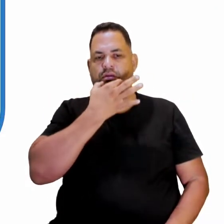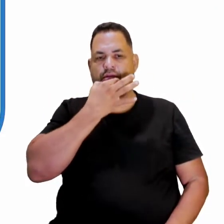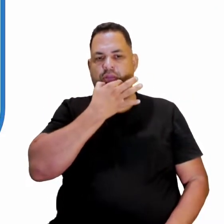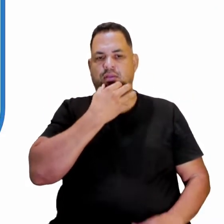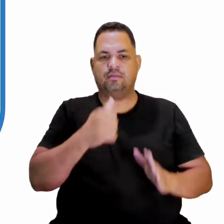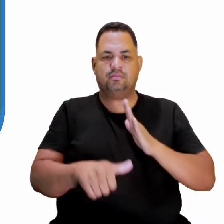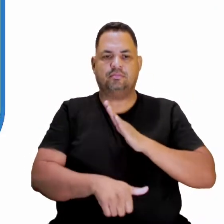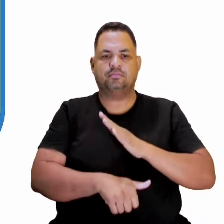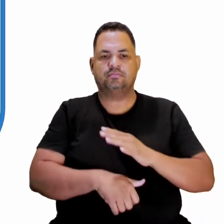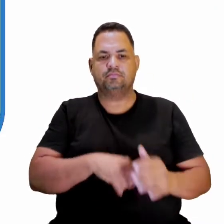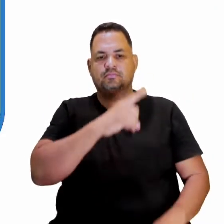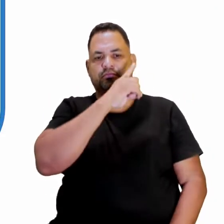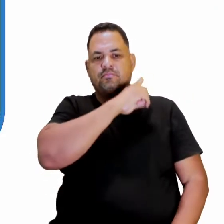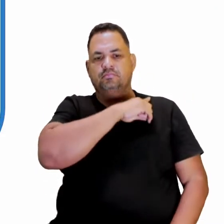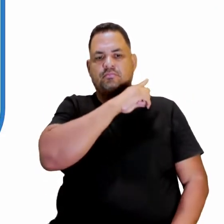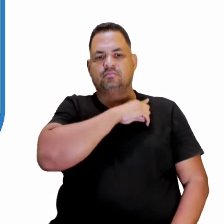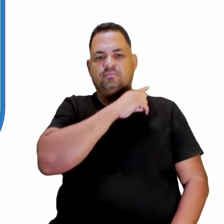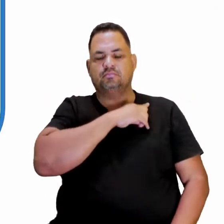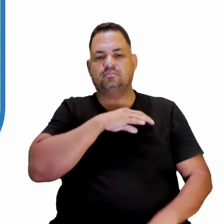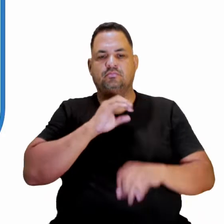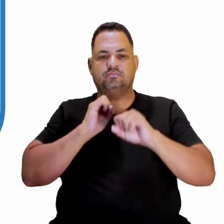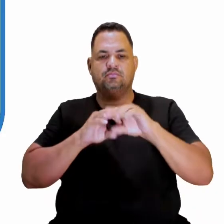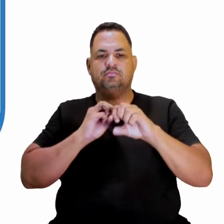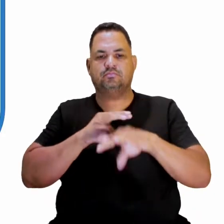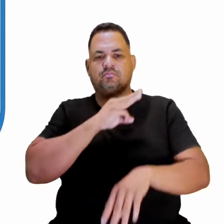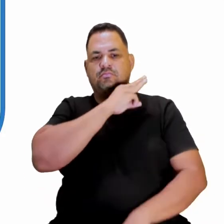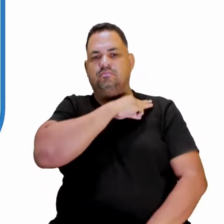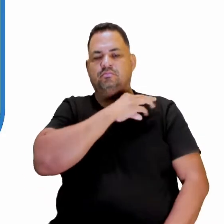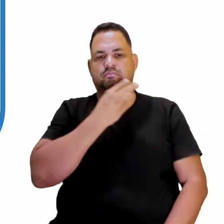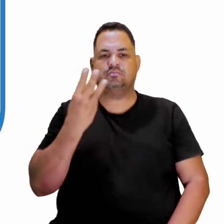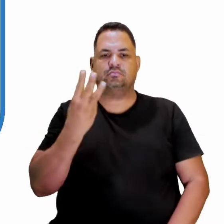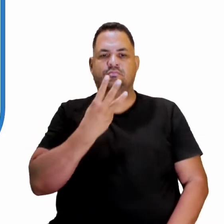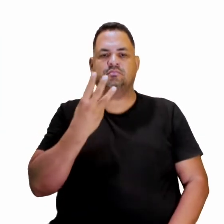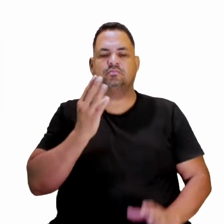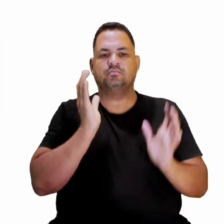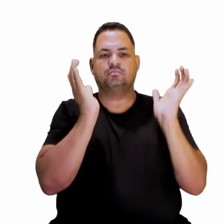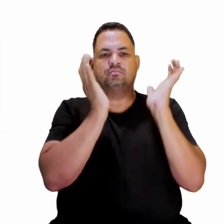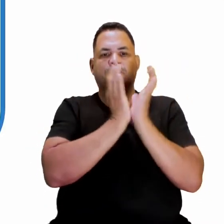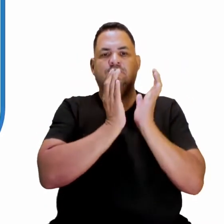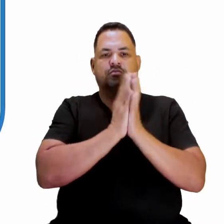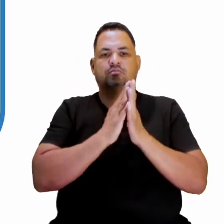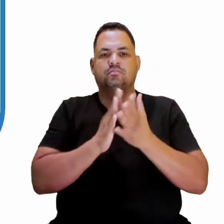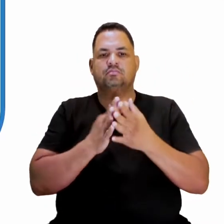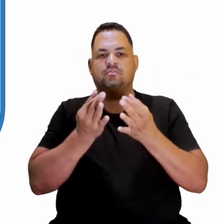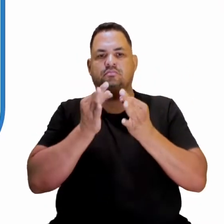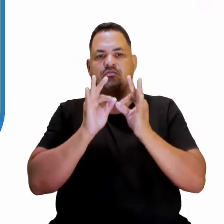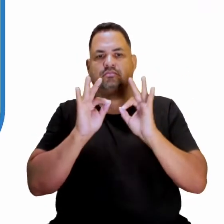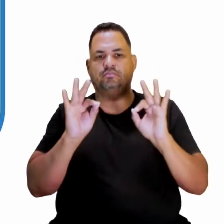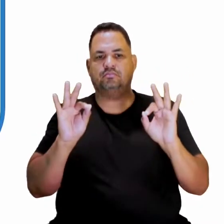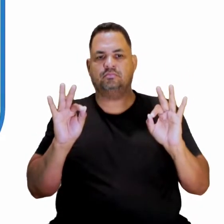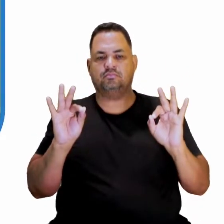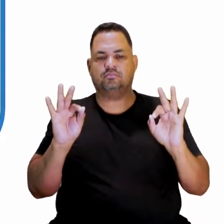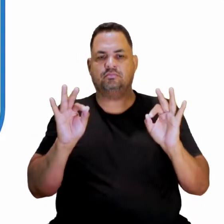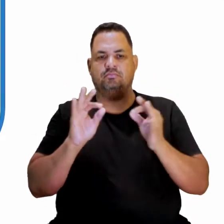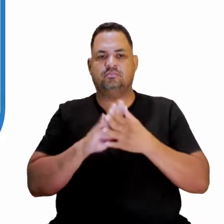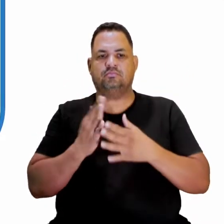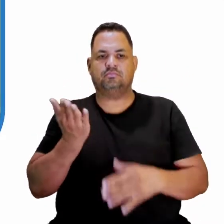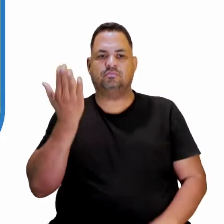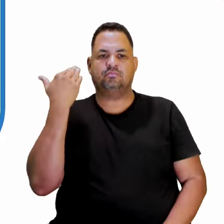ensino médio nessa nossa terceira unidade. A gente vai ver sobre o Simple Past, a gente também vai